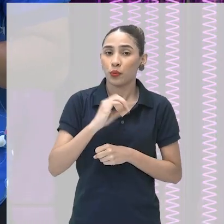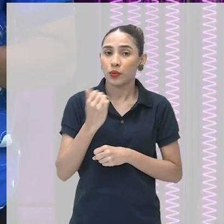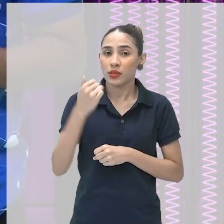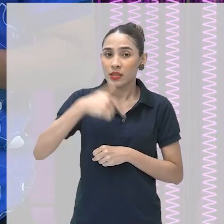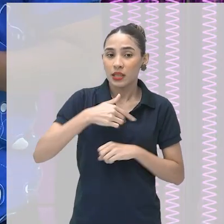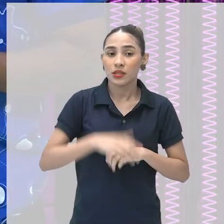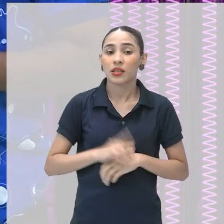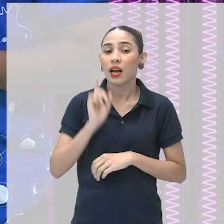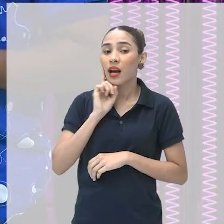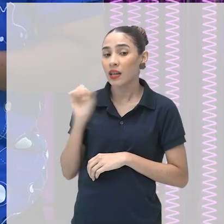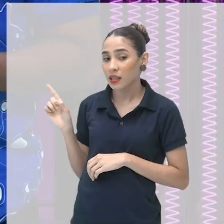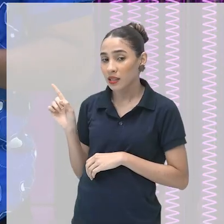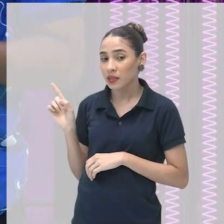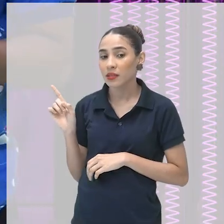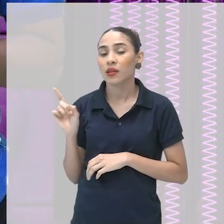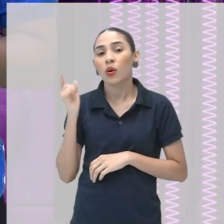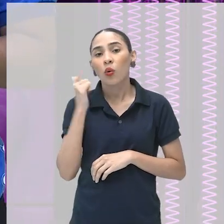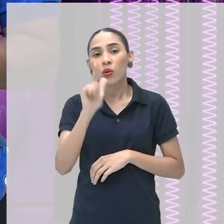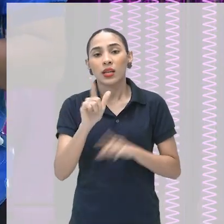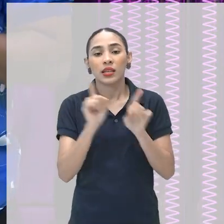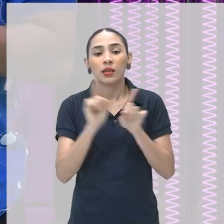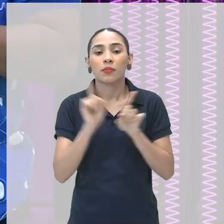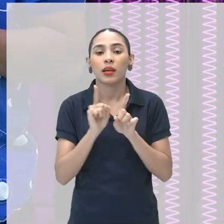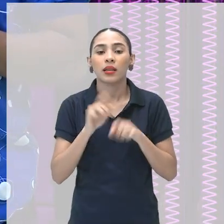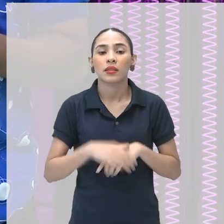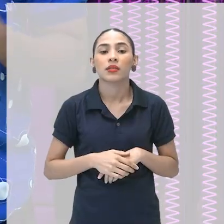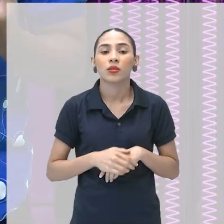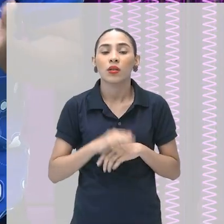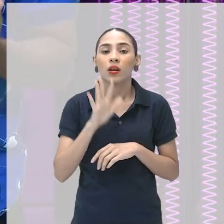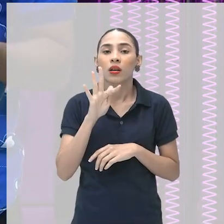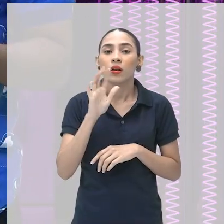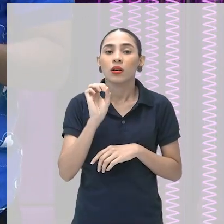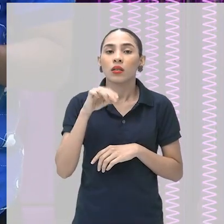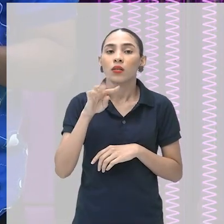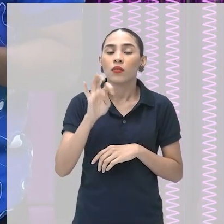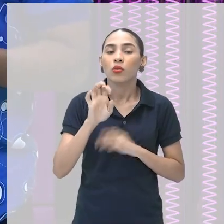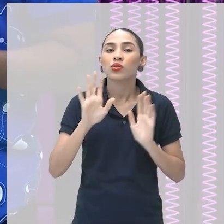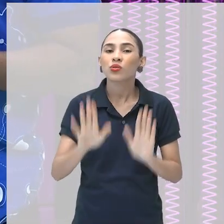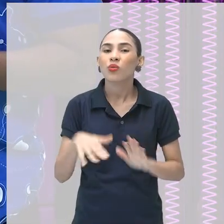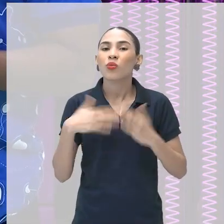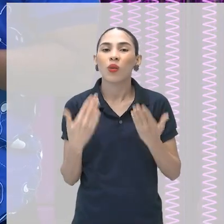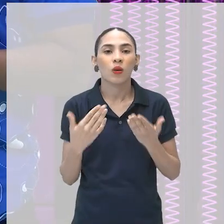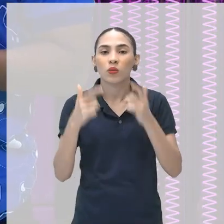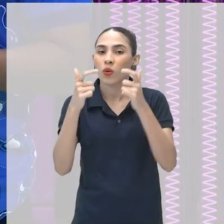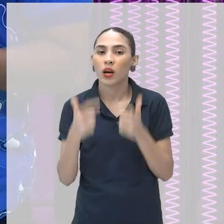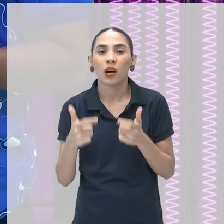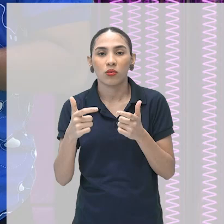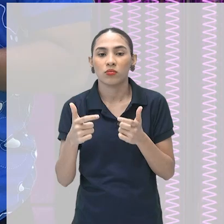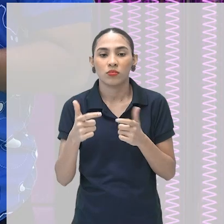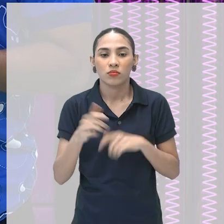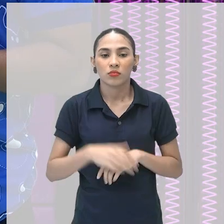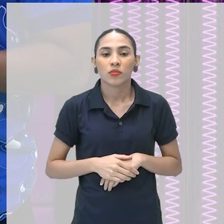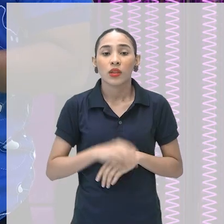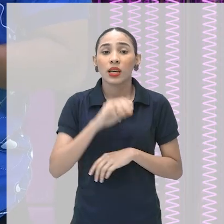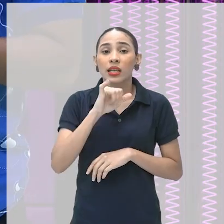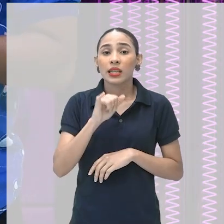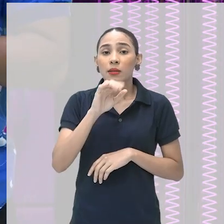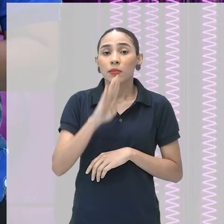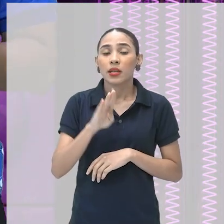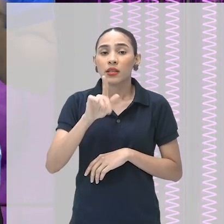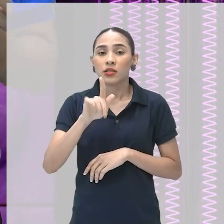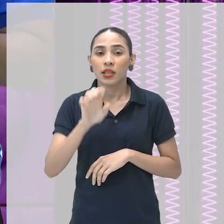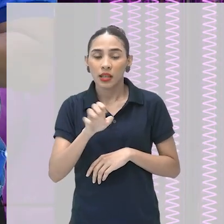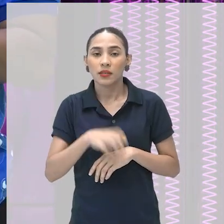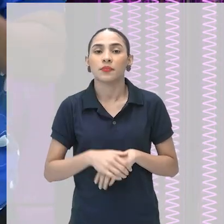2017. Aqui embaixo, ó, eu consigo visualizar a fonte. De onde foi retirada essa fonte? Aqui, ó, do IBGE,